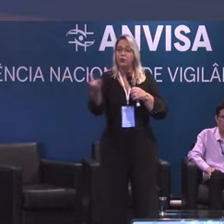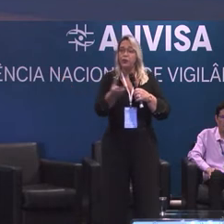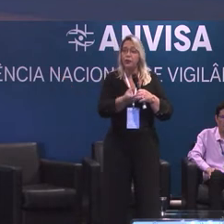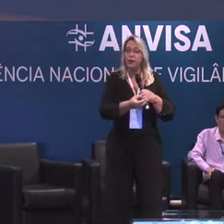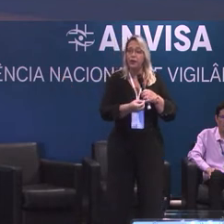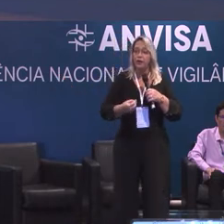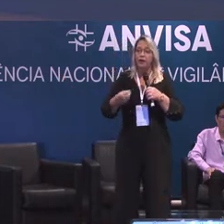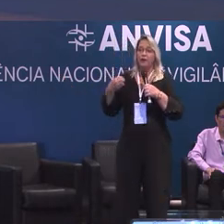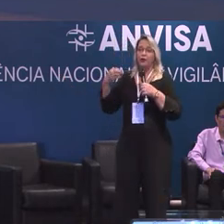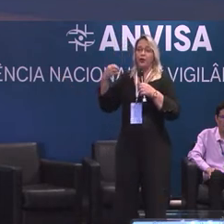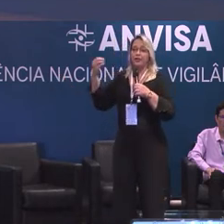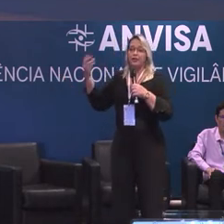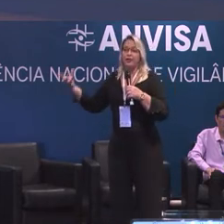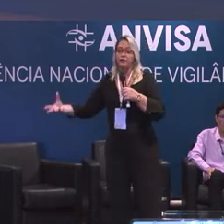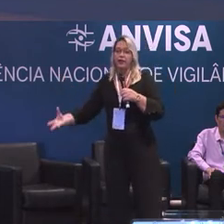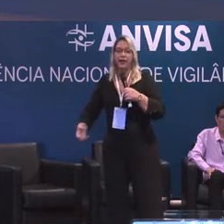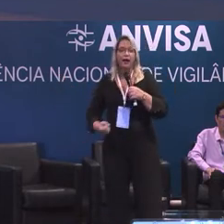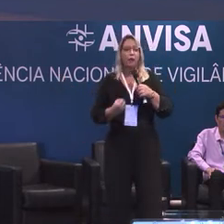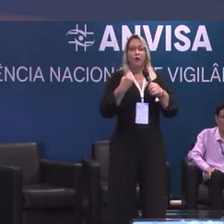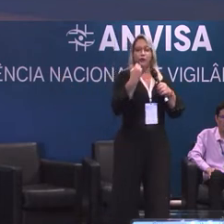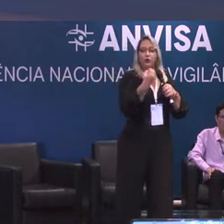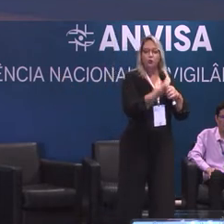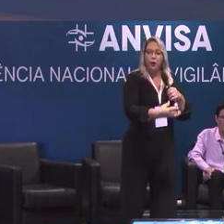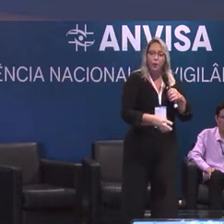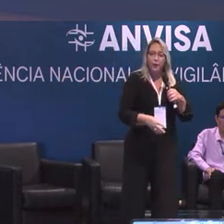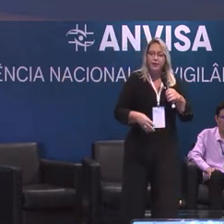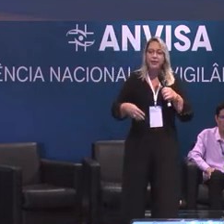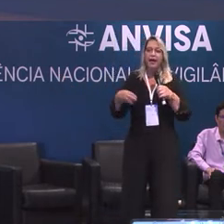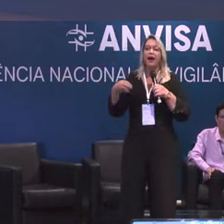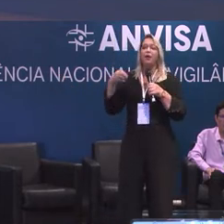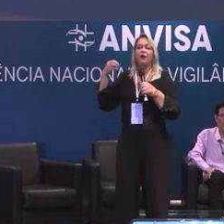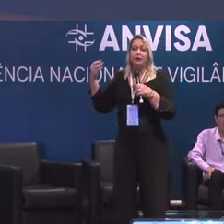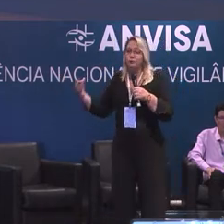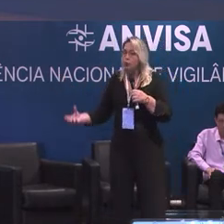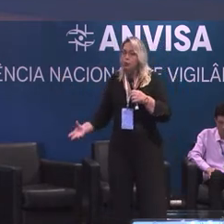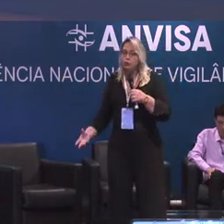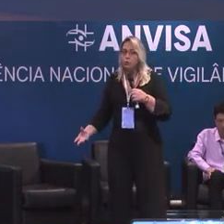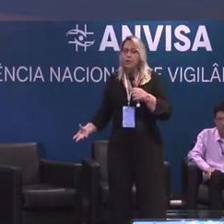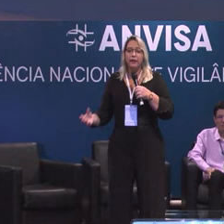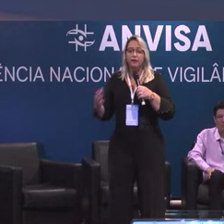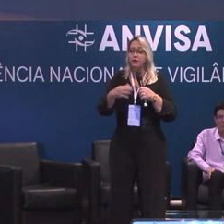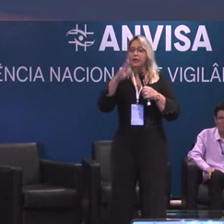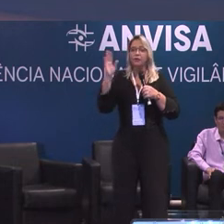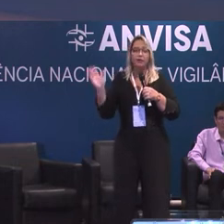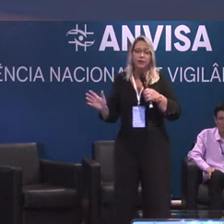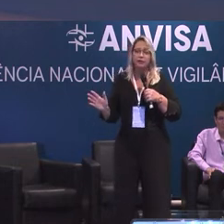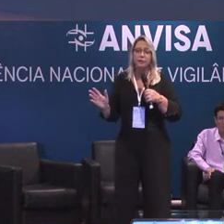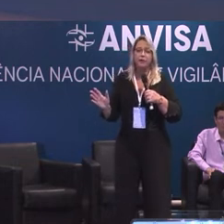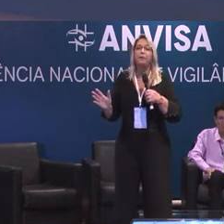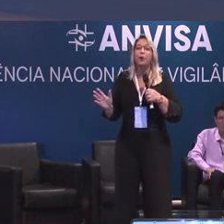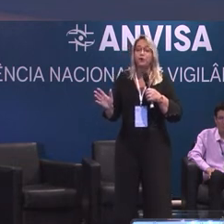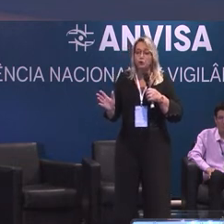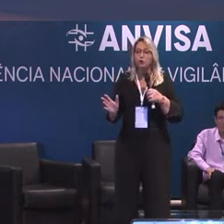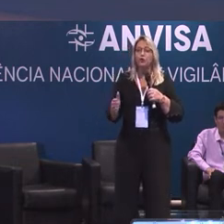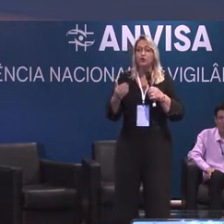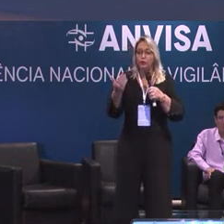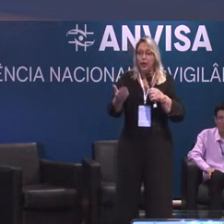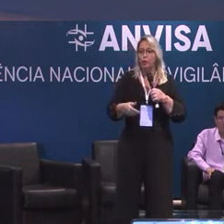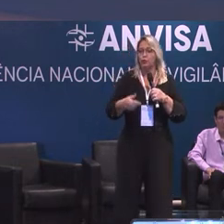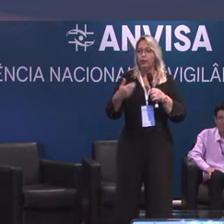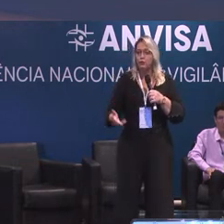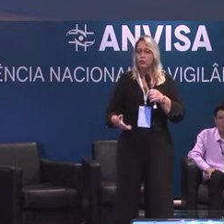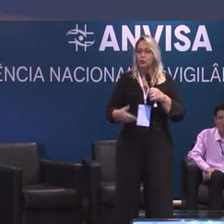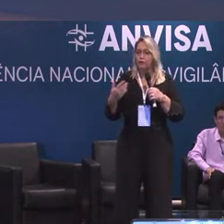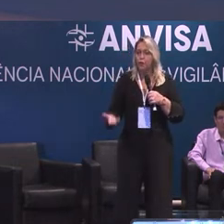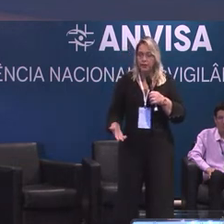ouviu aqui foi Receita Federal, foi Junta Comercial e todos os parceiros que, direto ou indiretamente, possam nos ajudar com